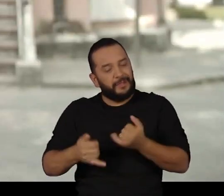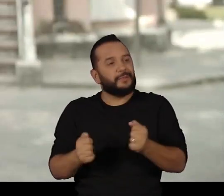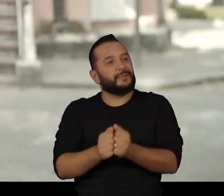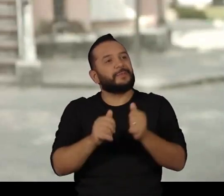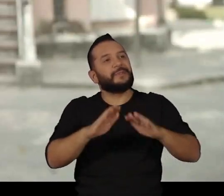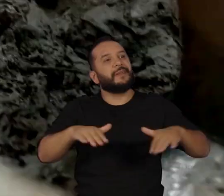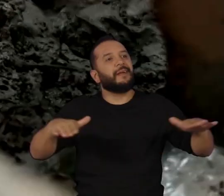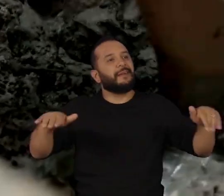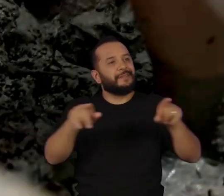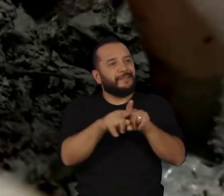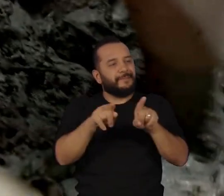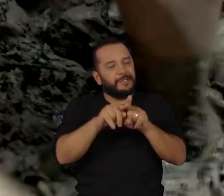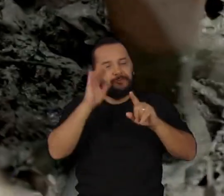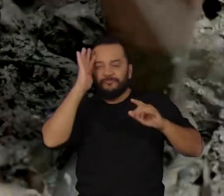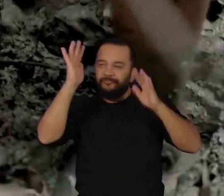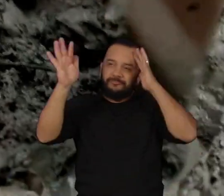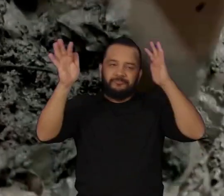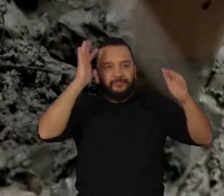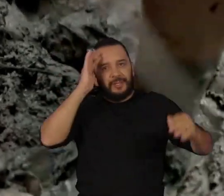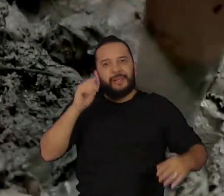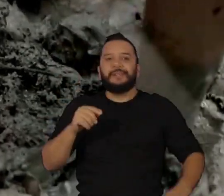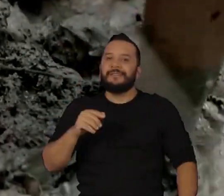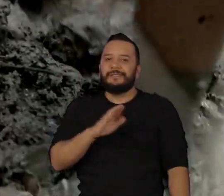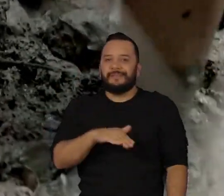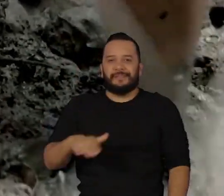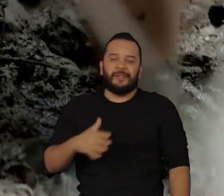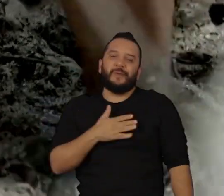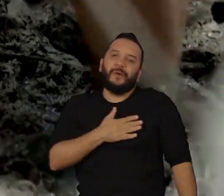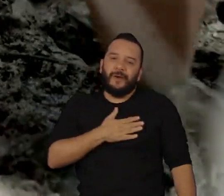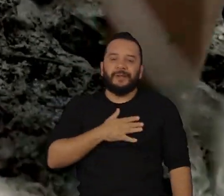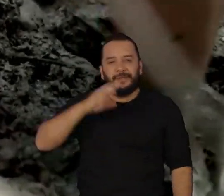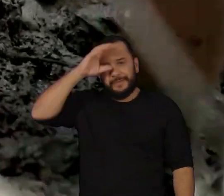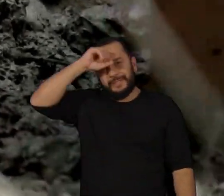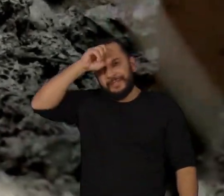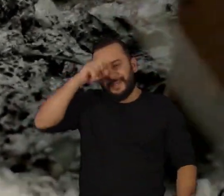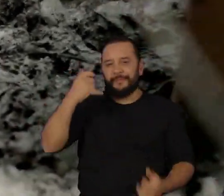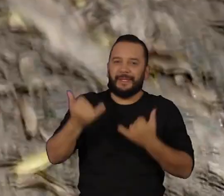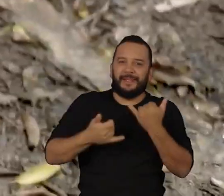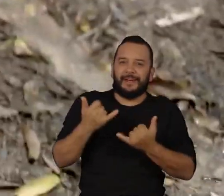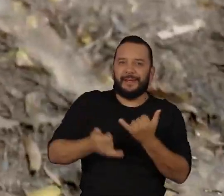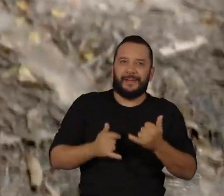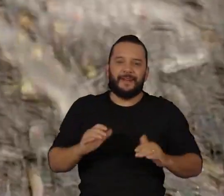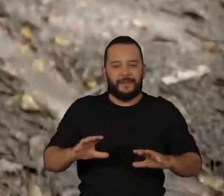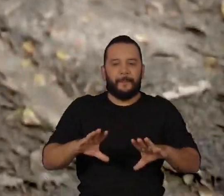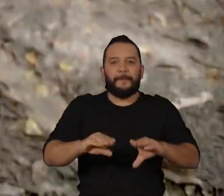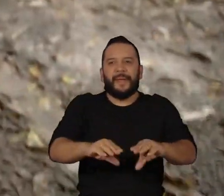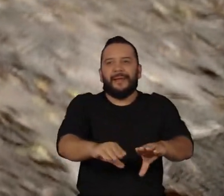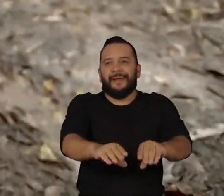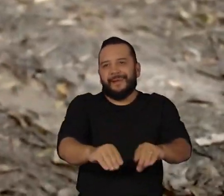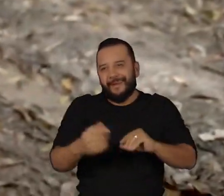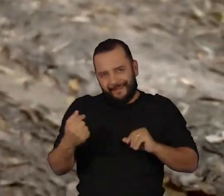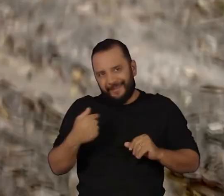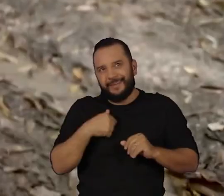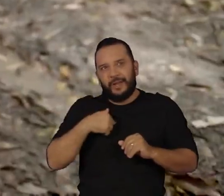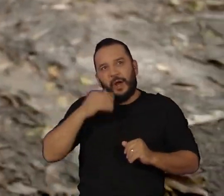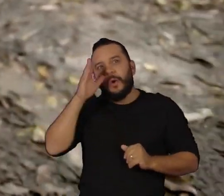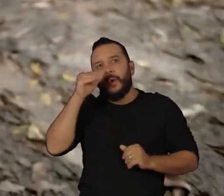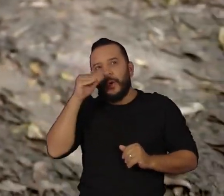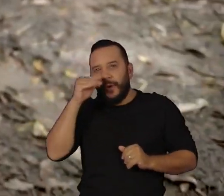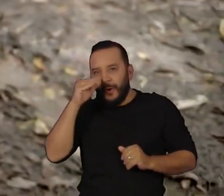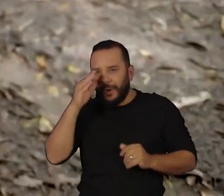mais gostam, né? A forma que as crianças aprendem é através da brincadeira. É através do pegar, é através da curiosidade, é através